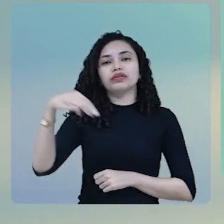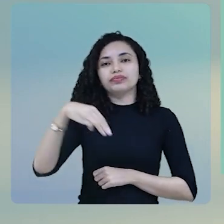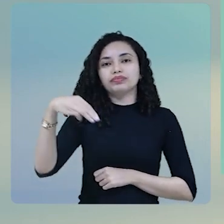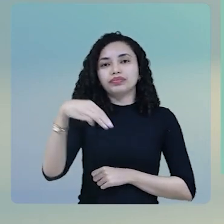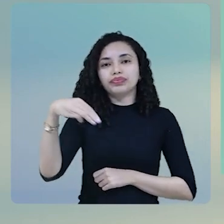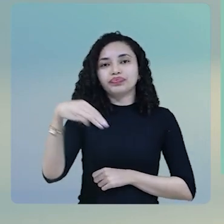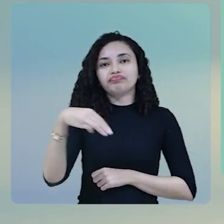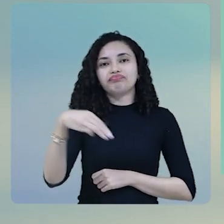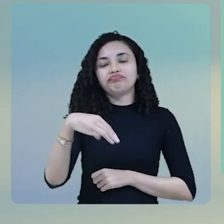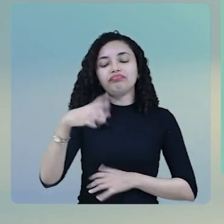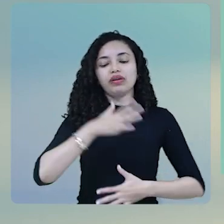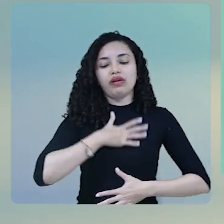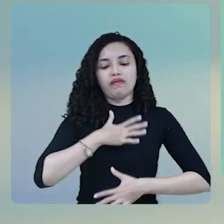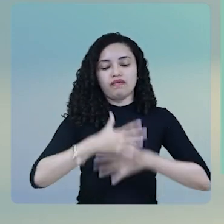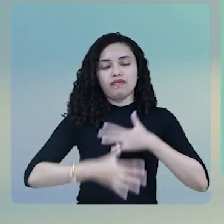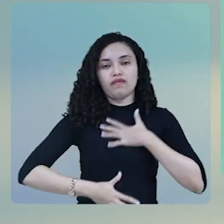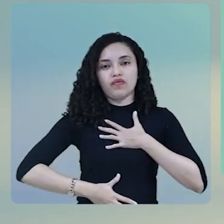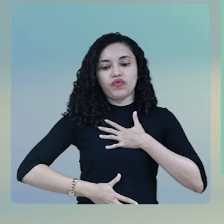no mínimo